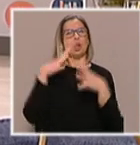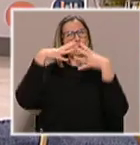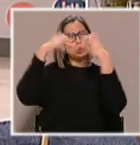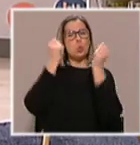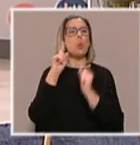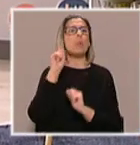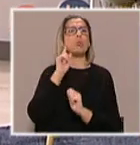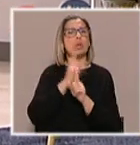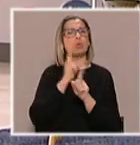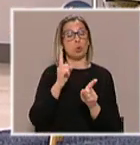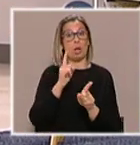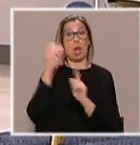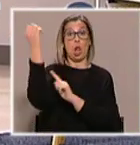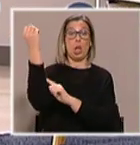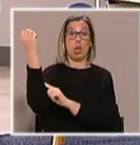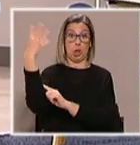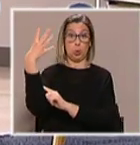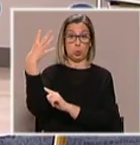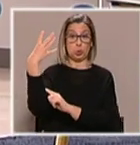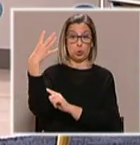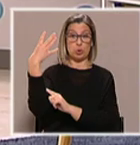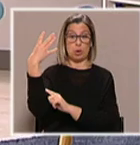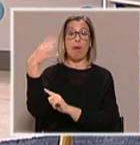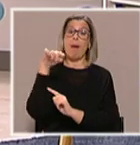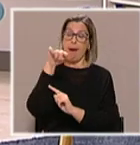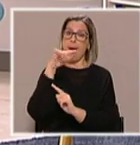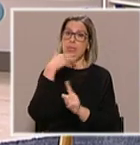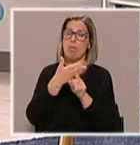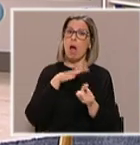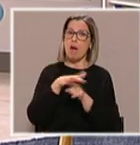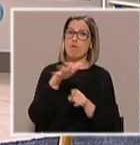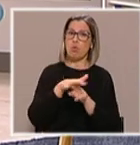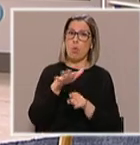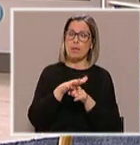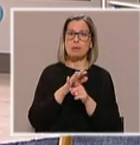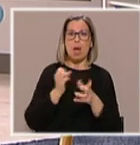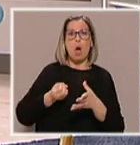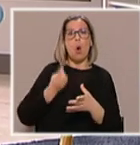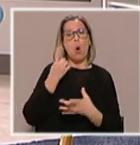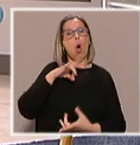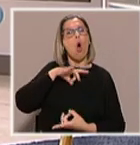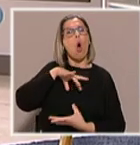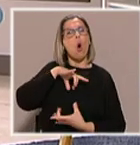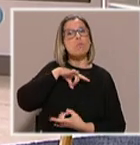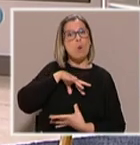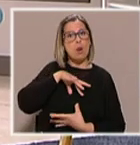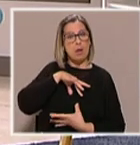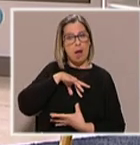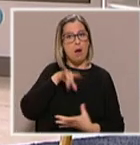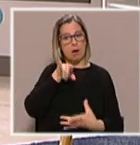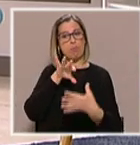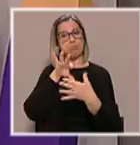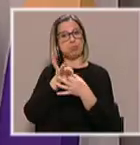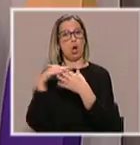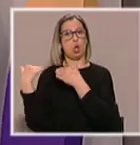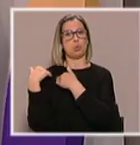importante? Porque a luz é dos fatores que mais influencia a produção de uma hormona responsável por regular aqui